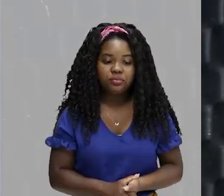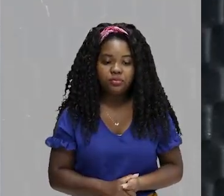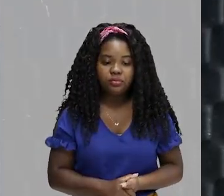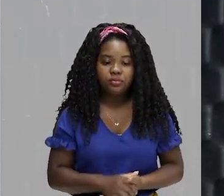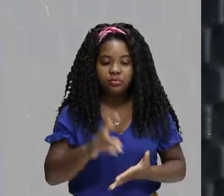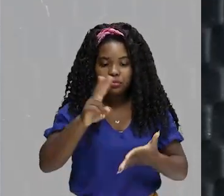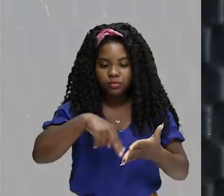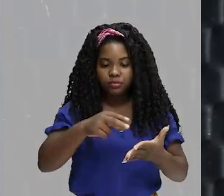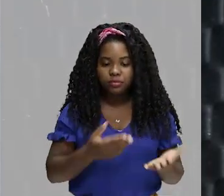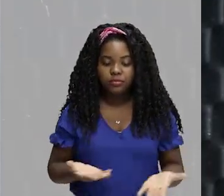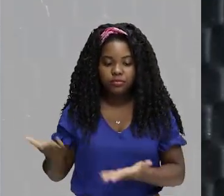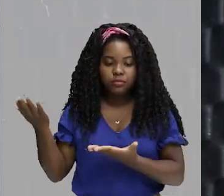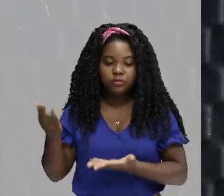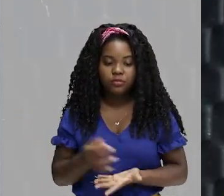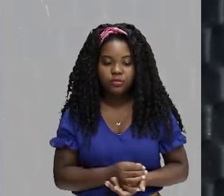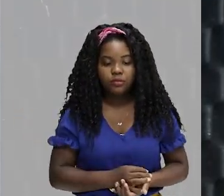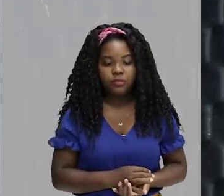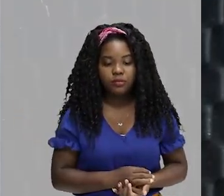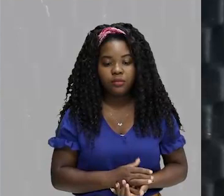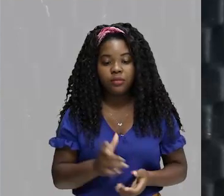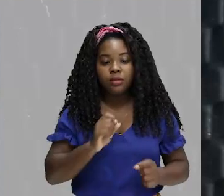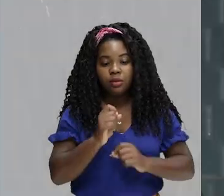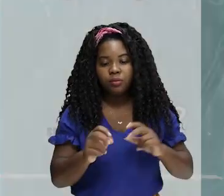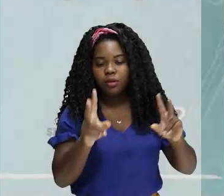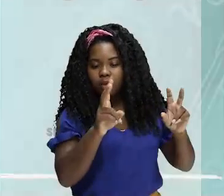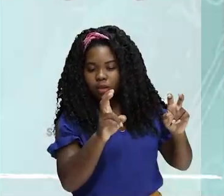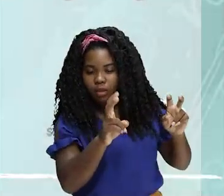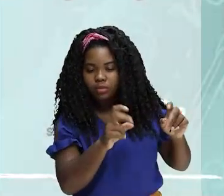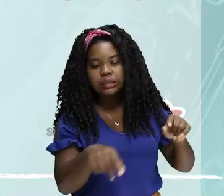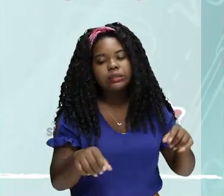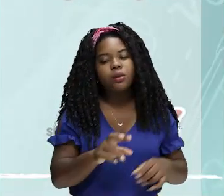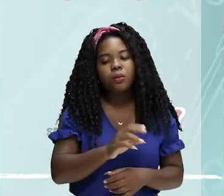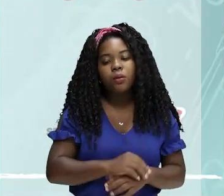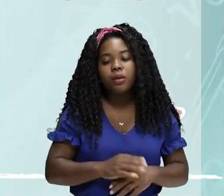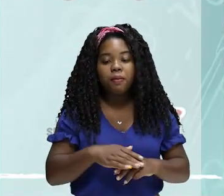pata. Em espanhol, existe uma expressão que é muito